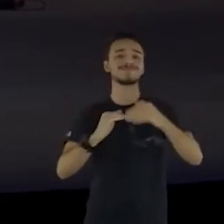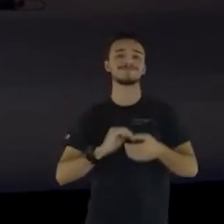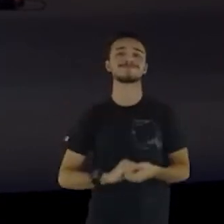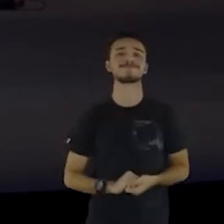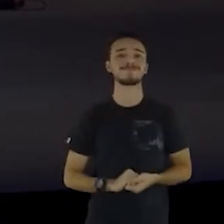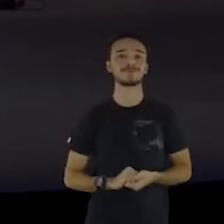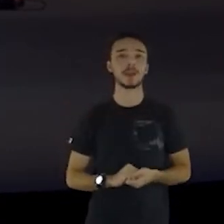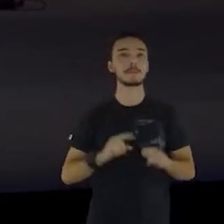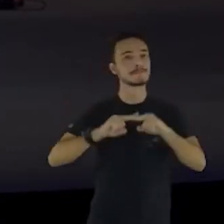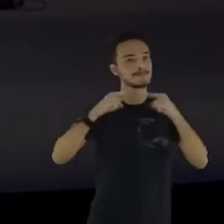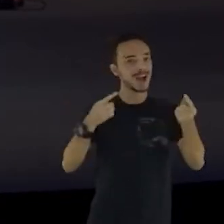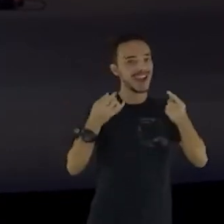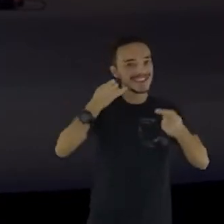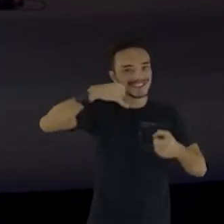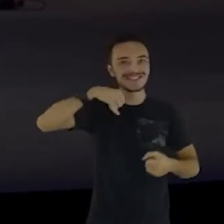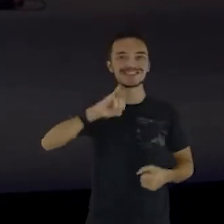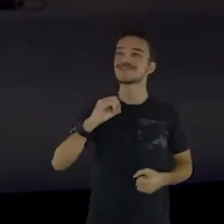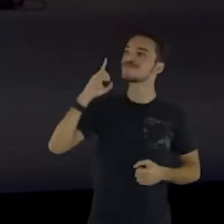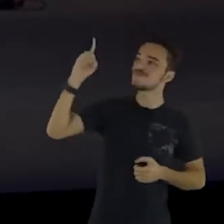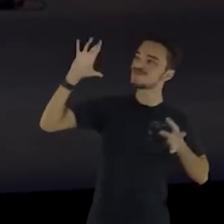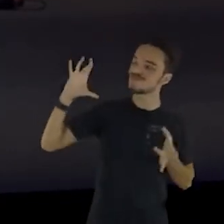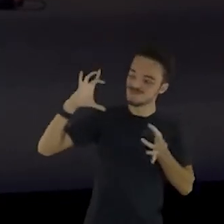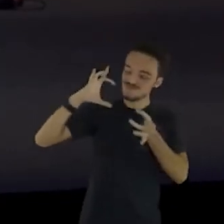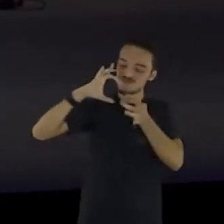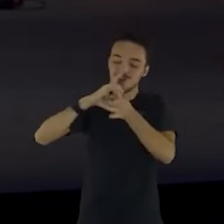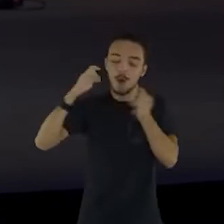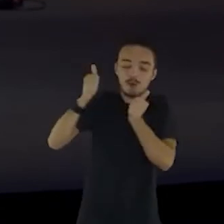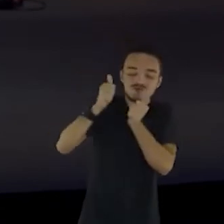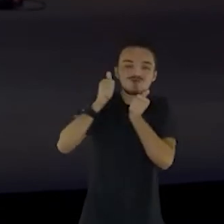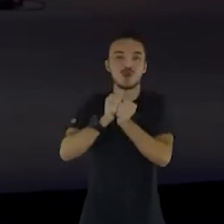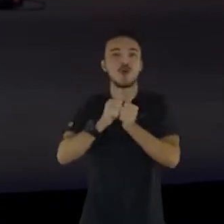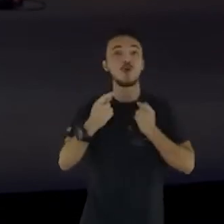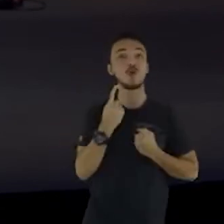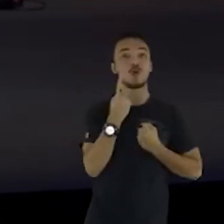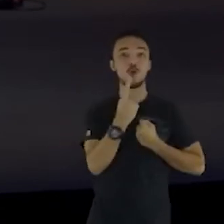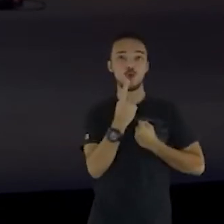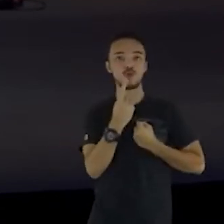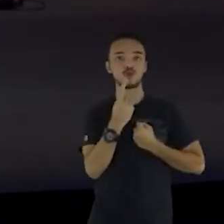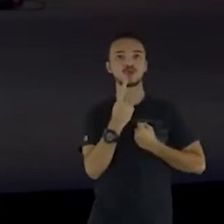e você vai crescer muito. Hoje, ó,